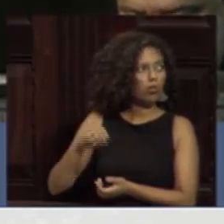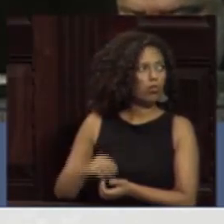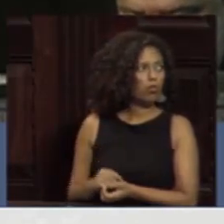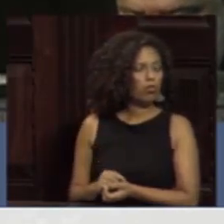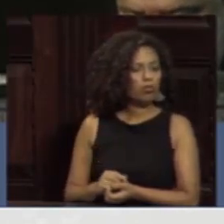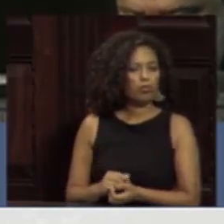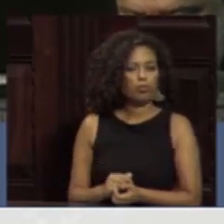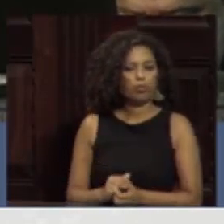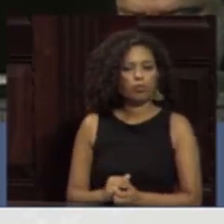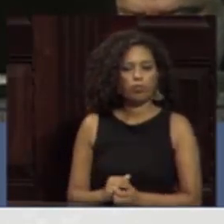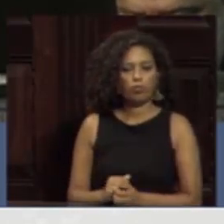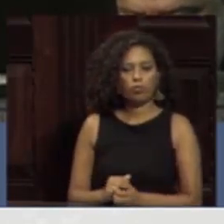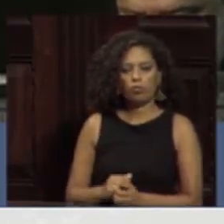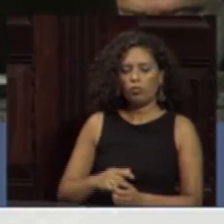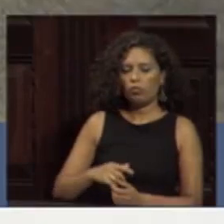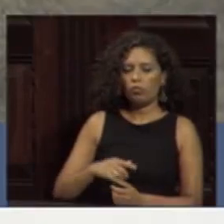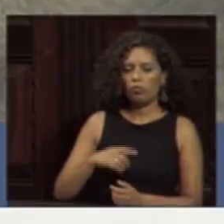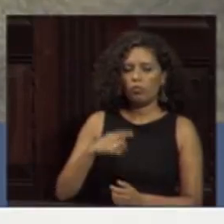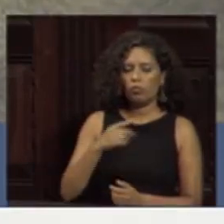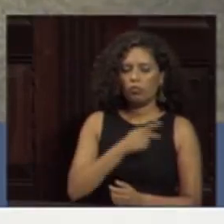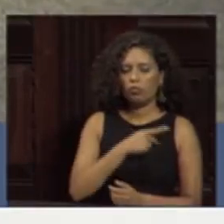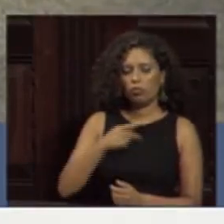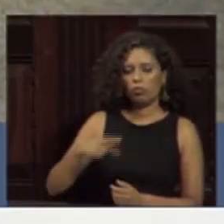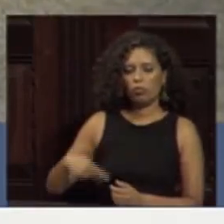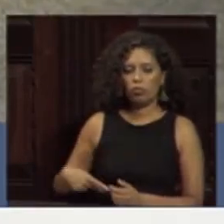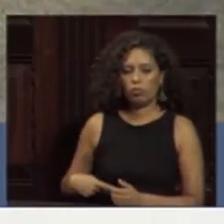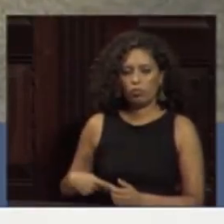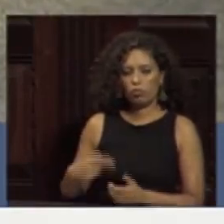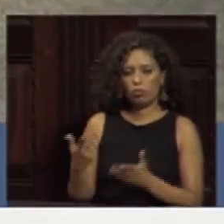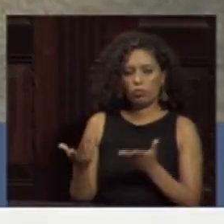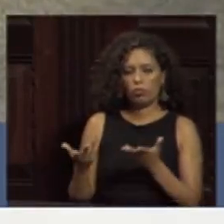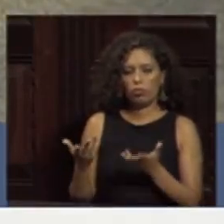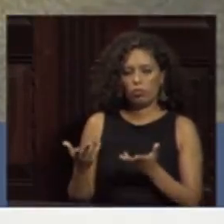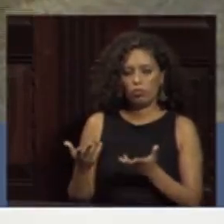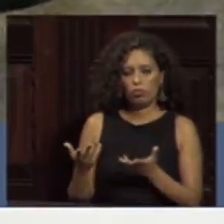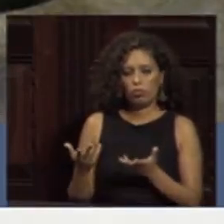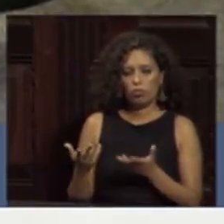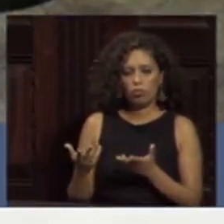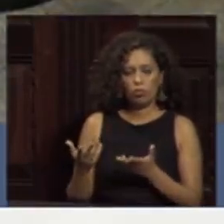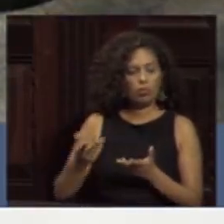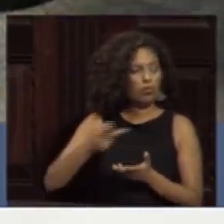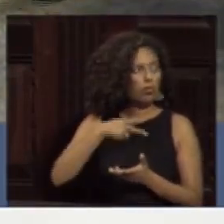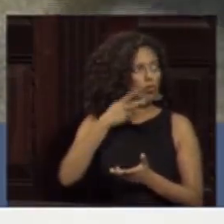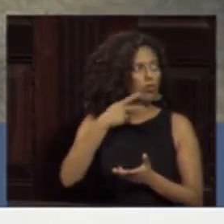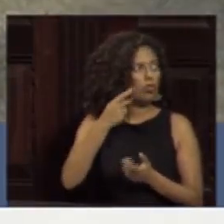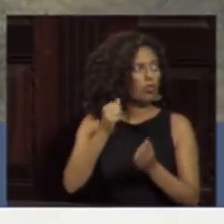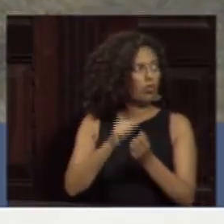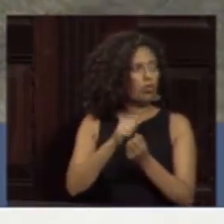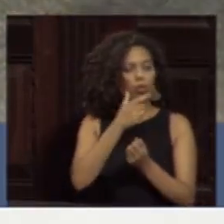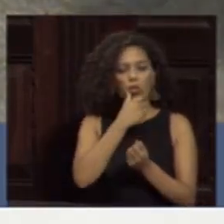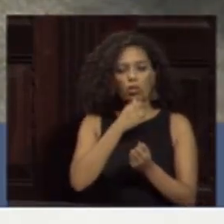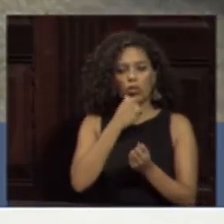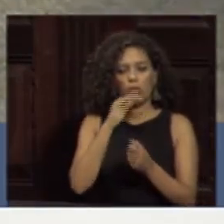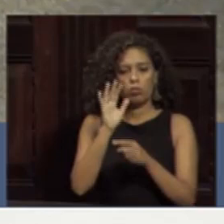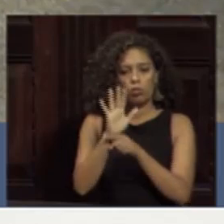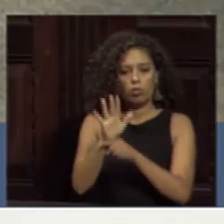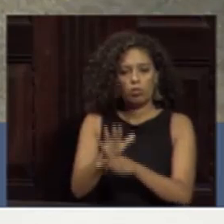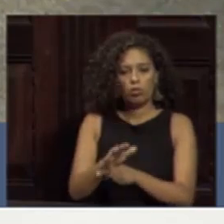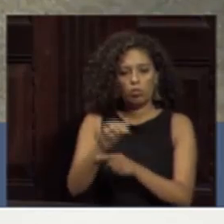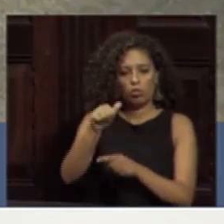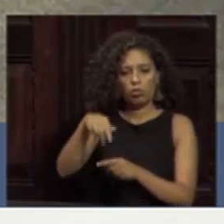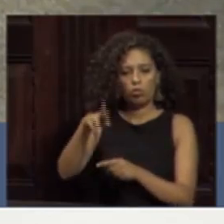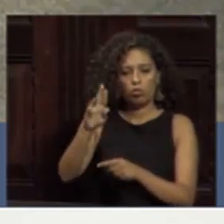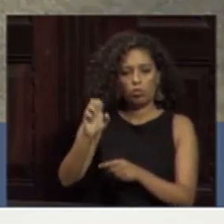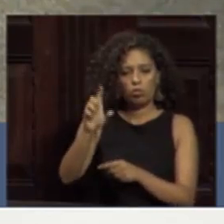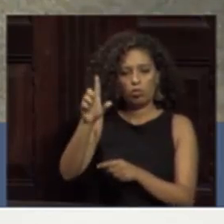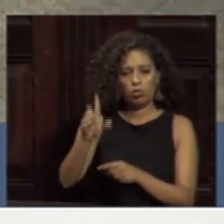Correia da Rocha. Senhor presidente, queria que o seu assessor da mesa,